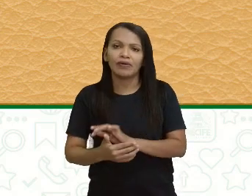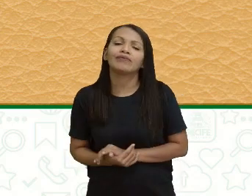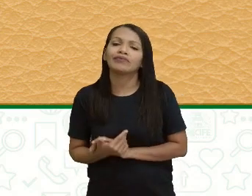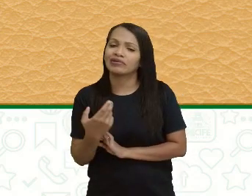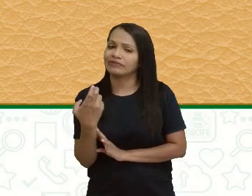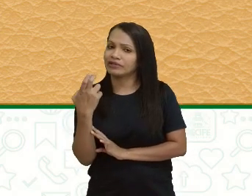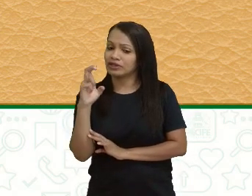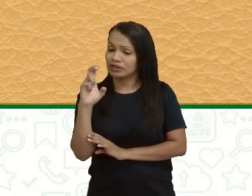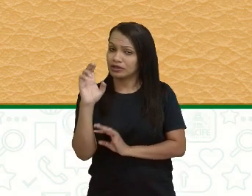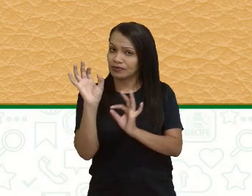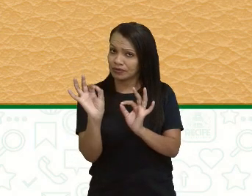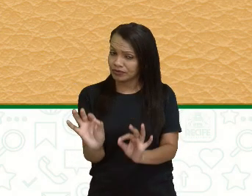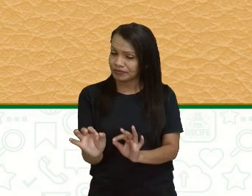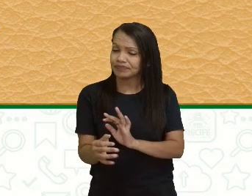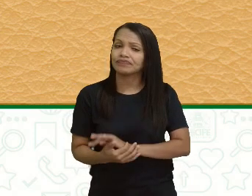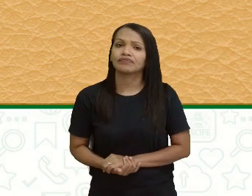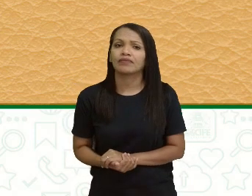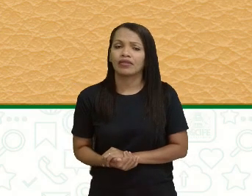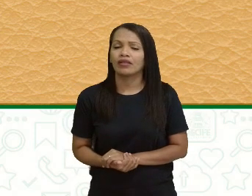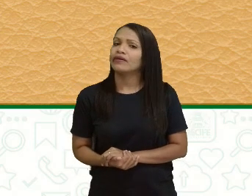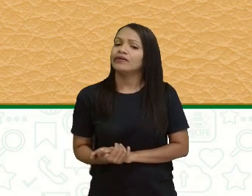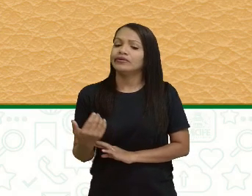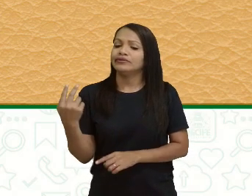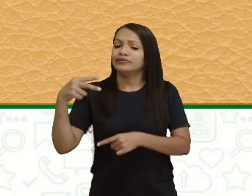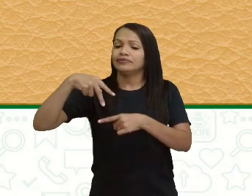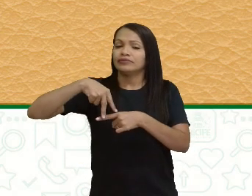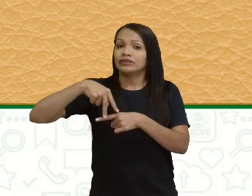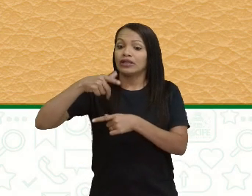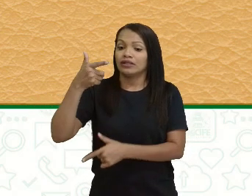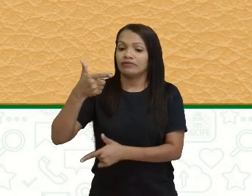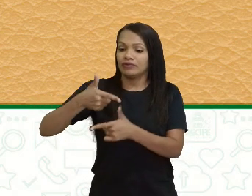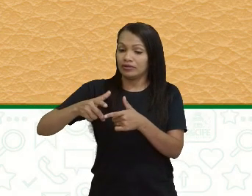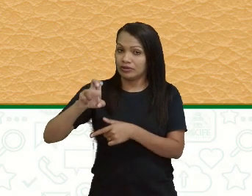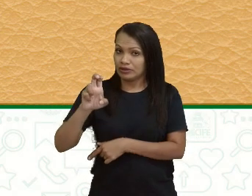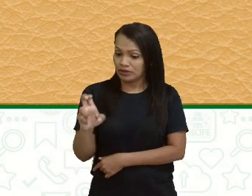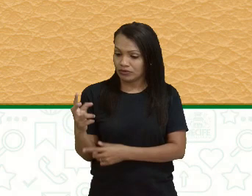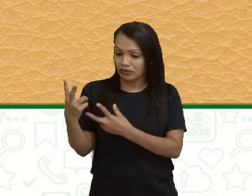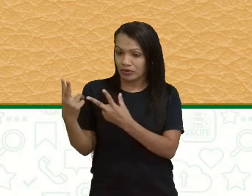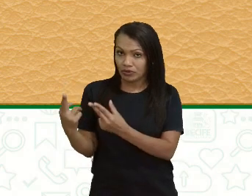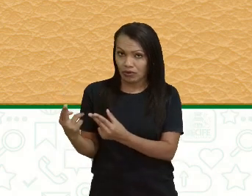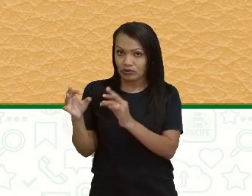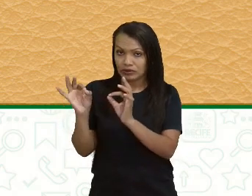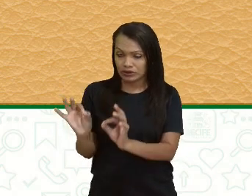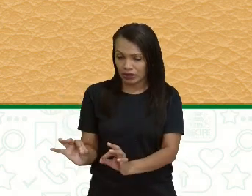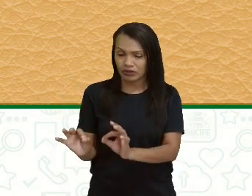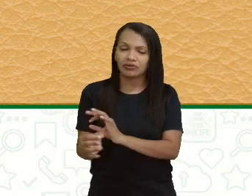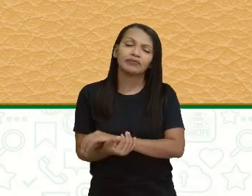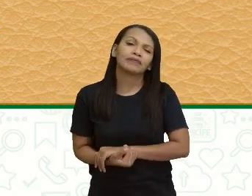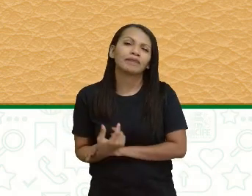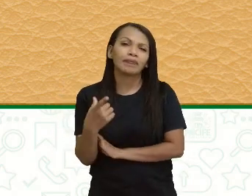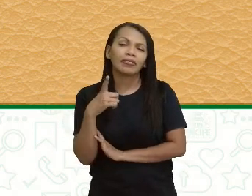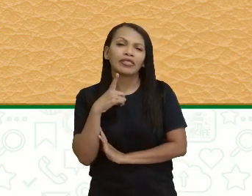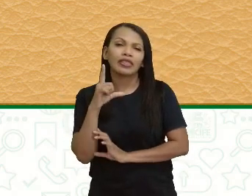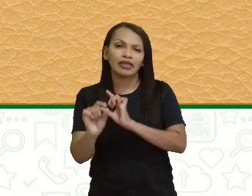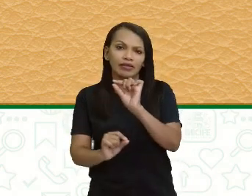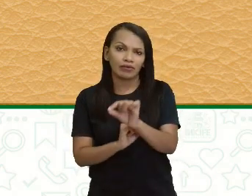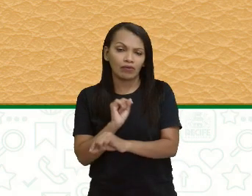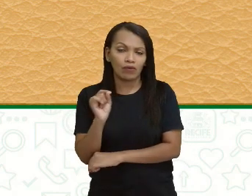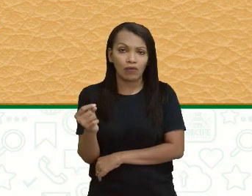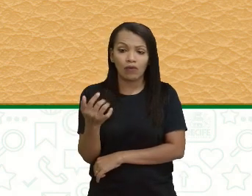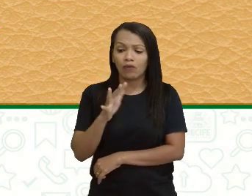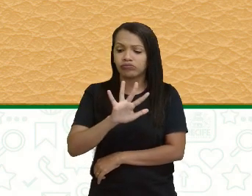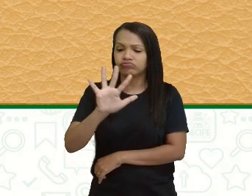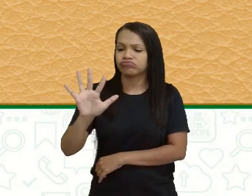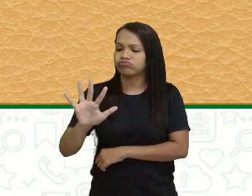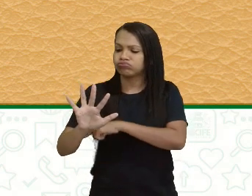5. 5 partes iguais, tá? E eu tenho que uma dessas